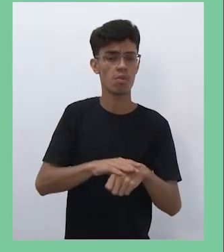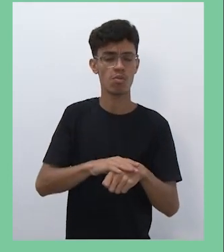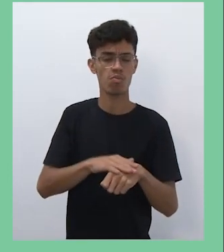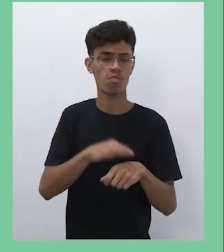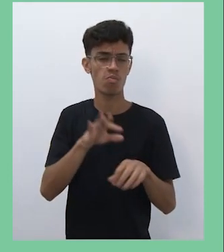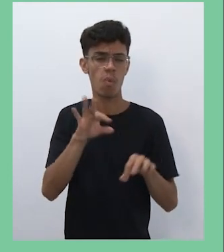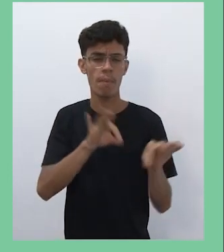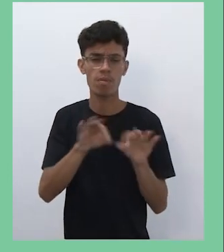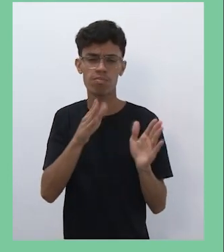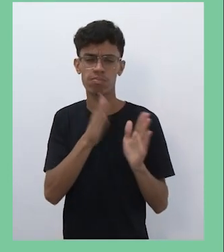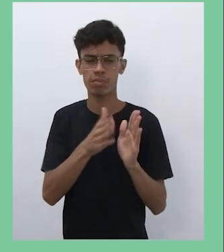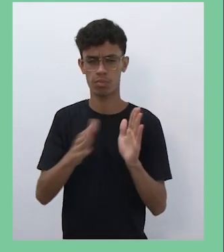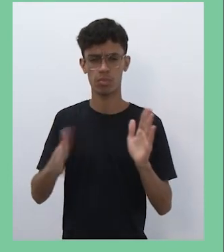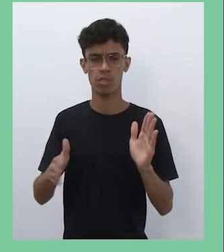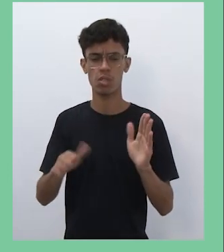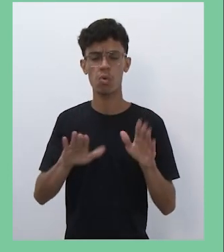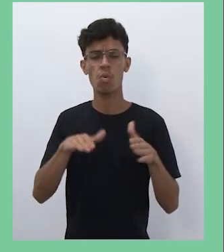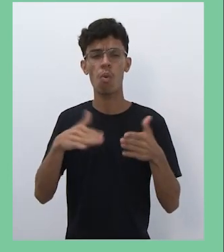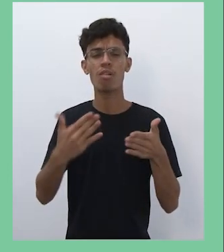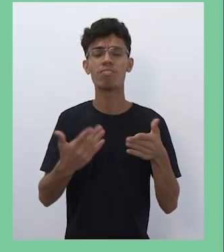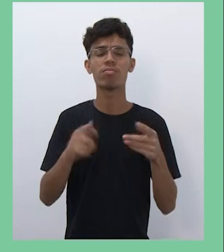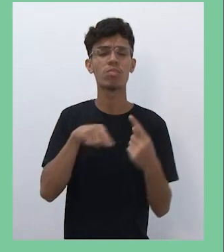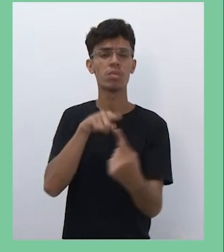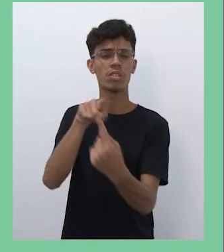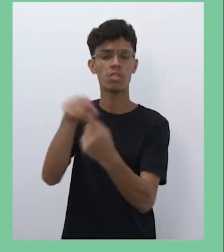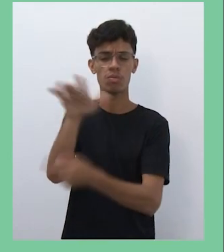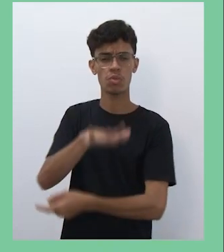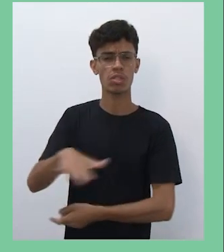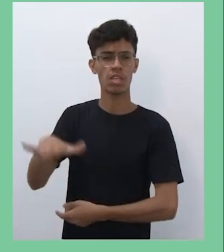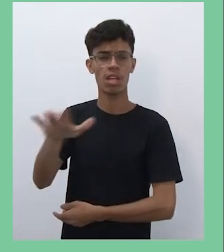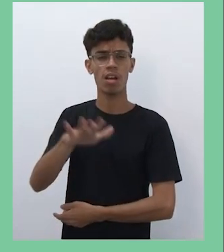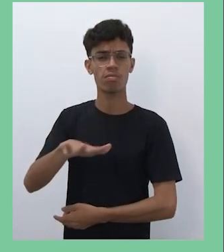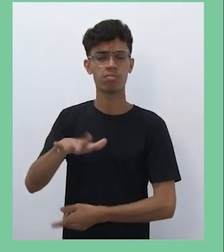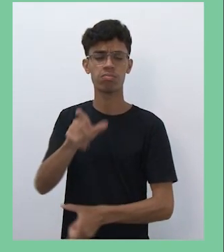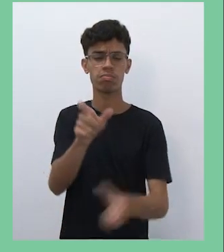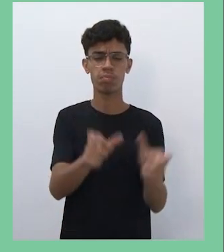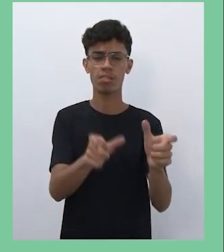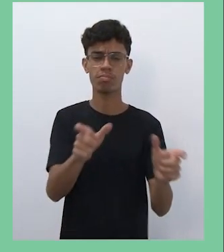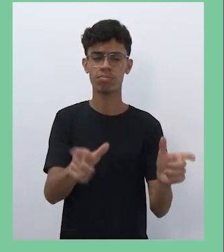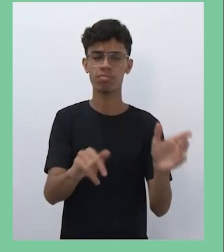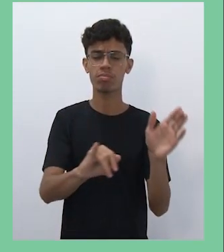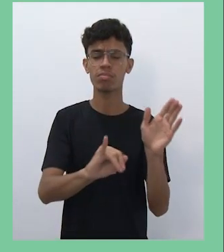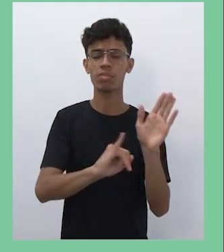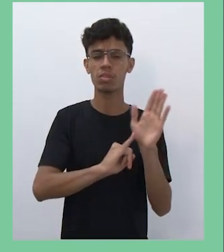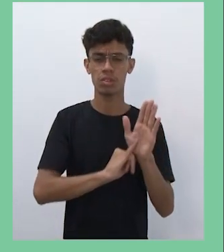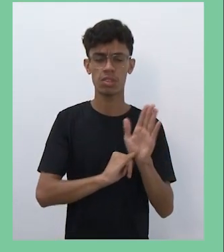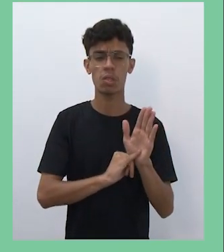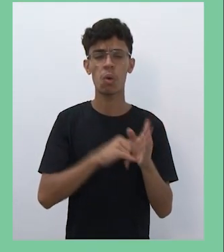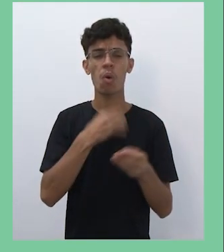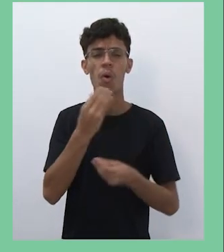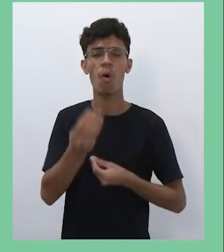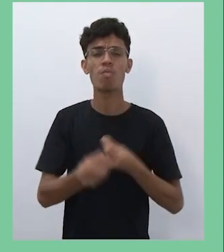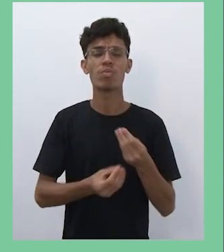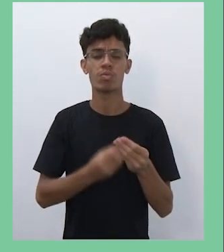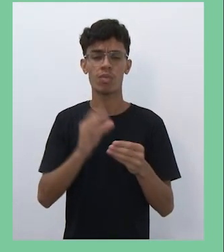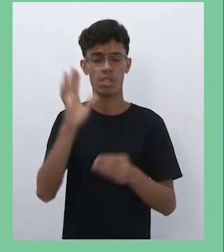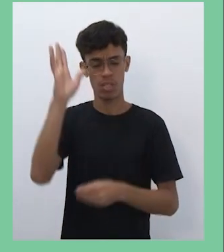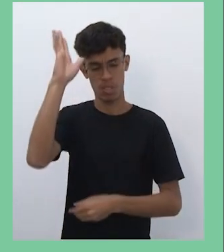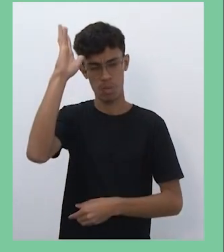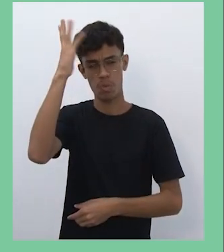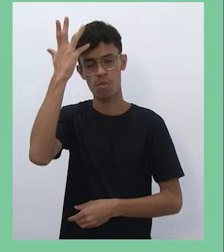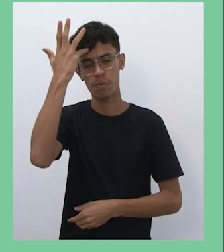objetivo geral? Expressa a amplitude que se quer atingir. Indica como o projeto poderá resolver a